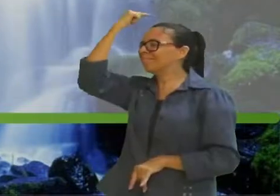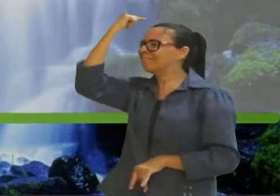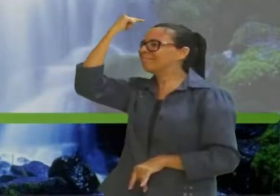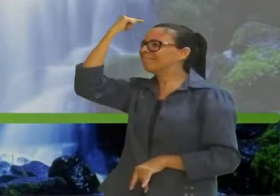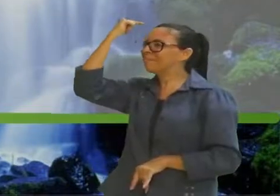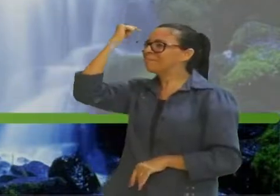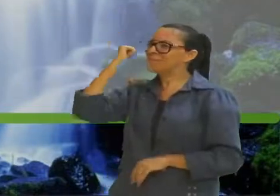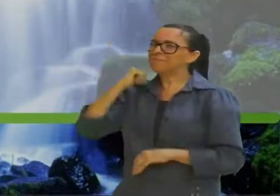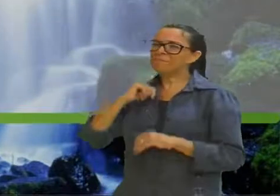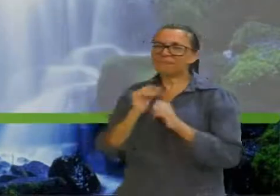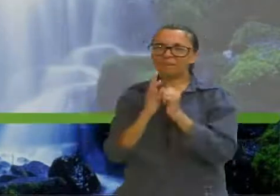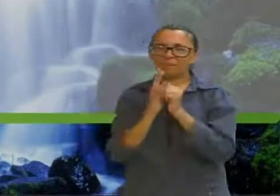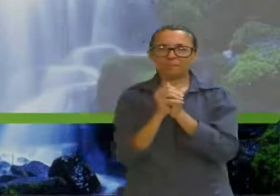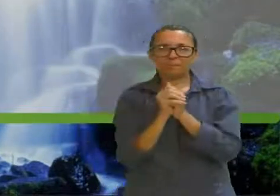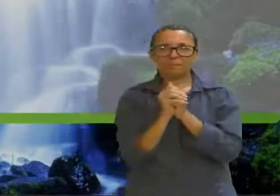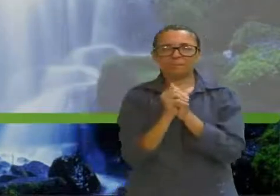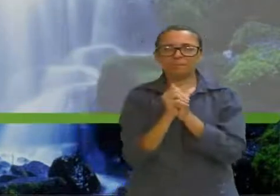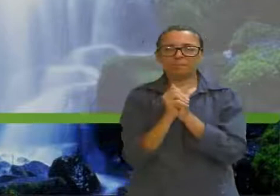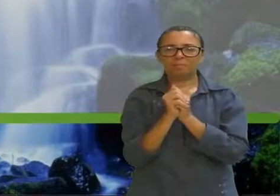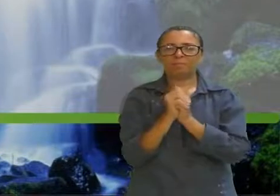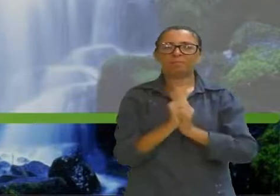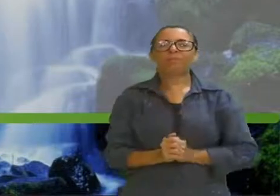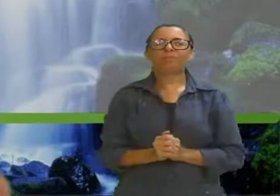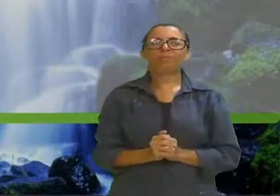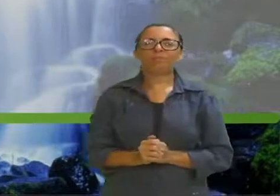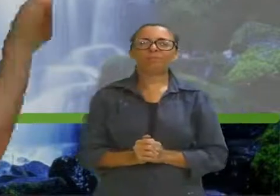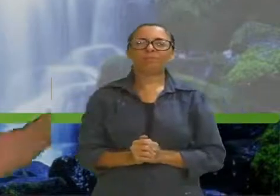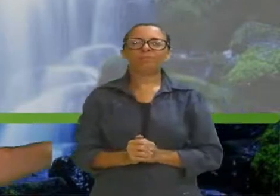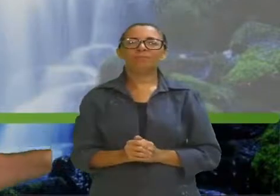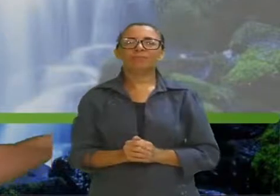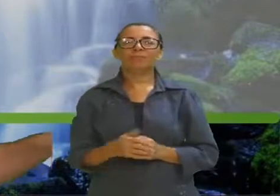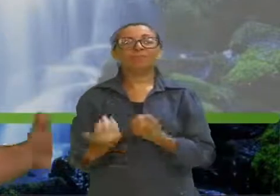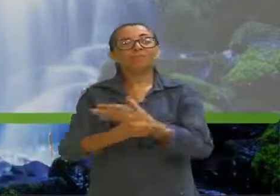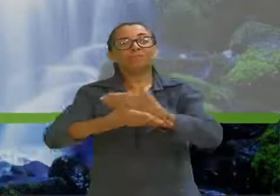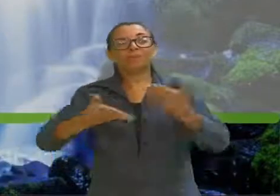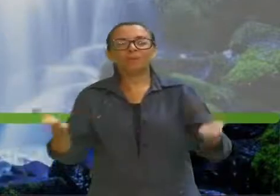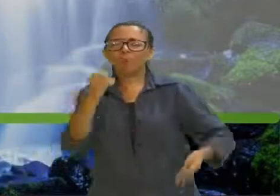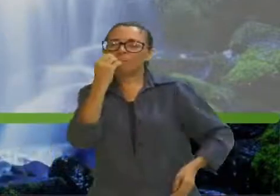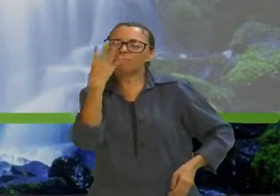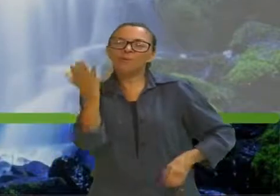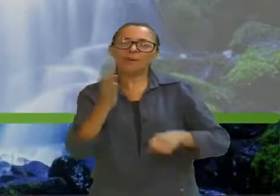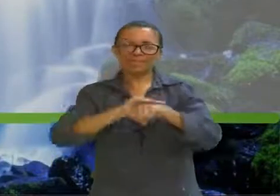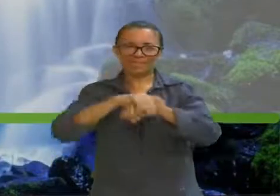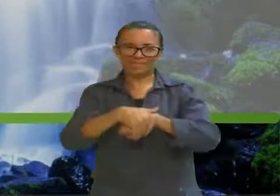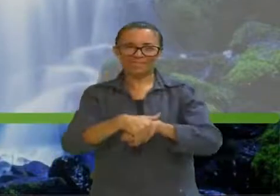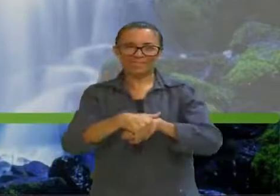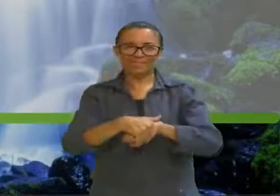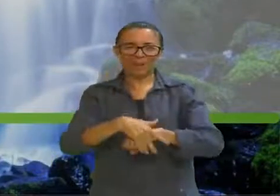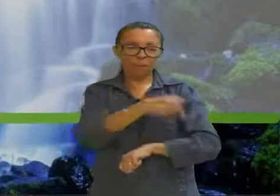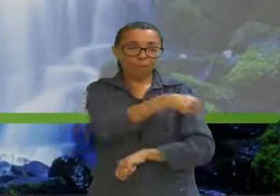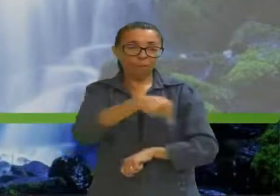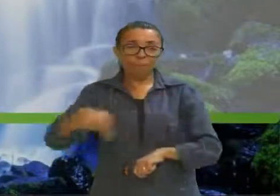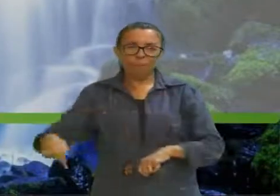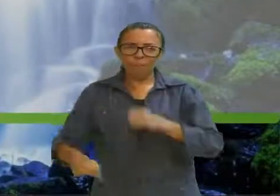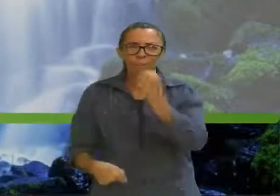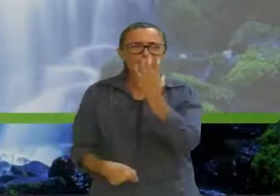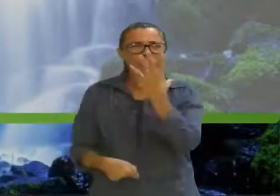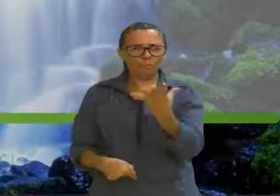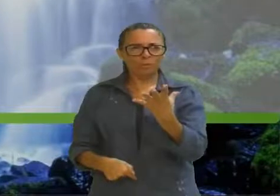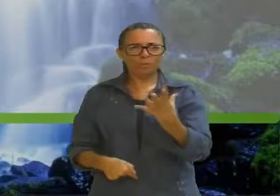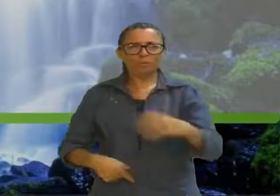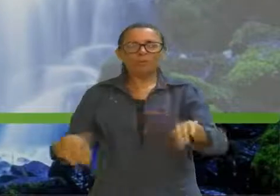Amados, uma boa noite, uma boa semana, um forte abraço e, se Deus